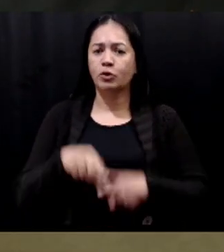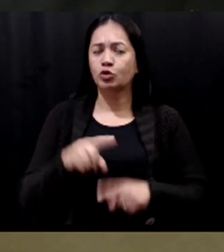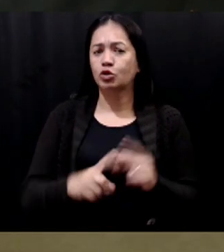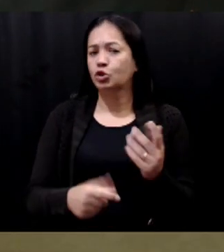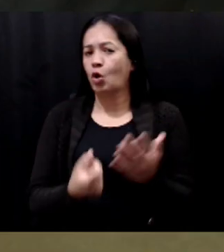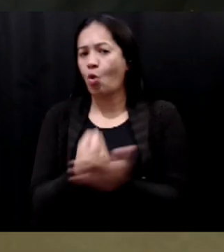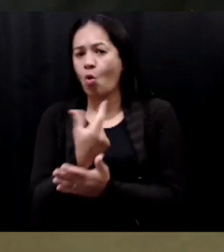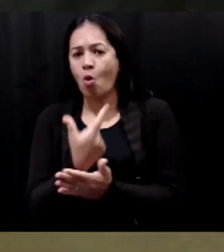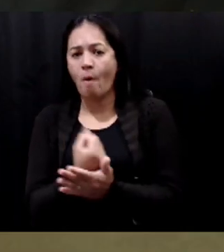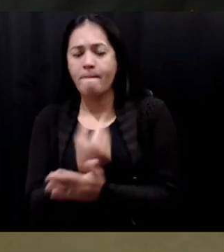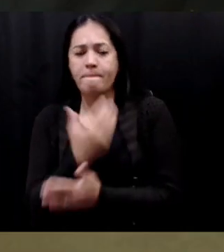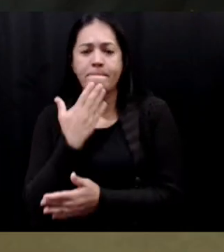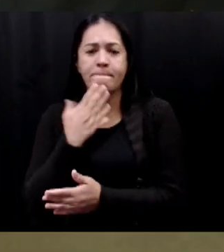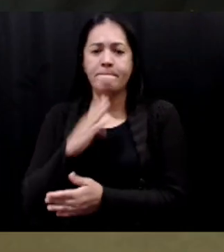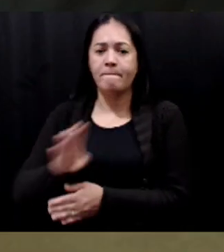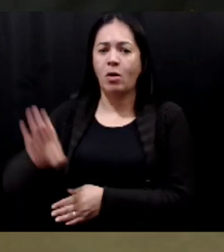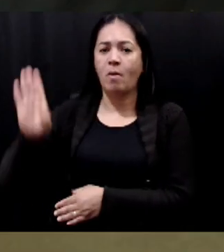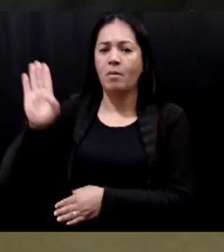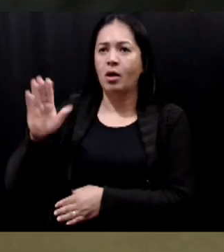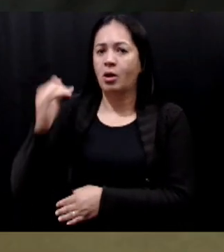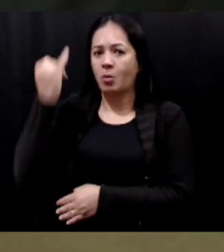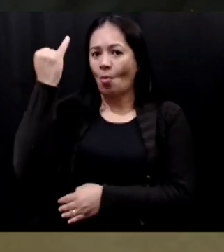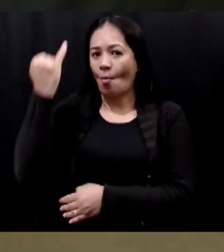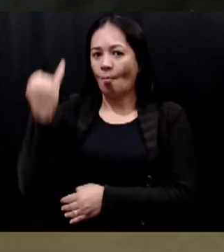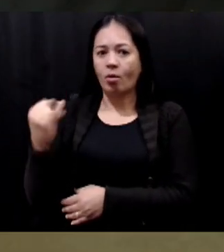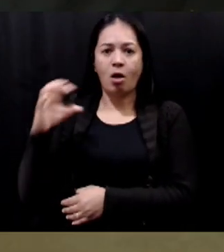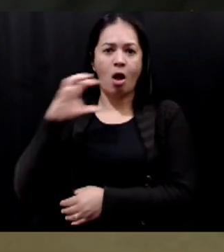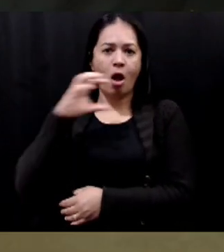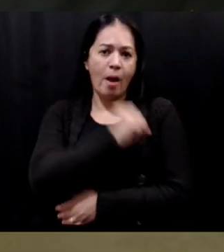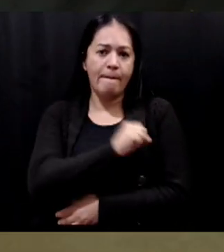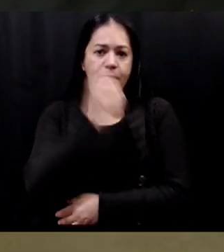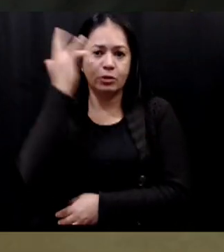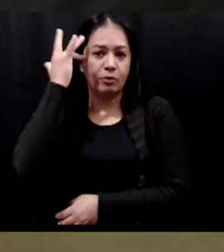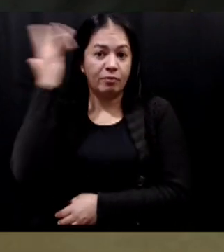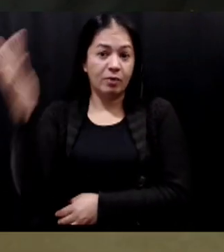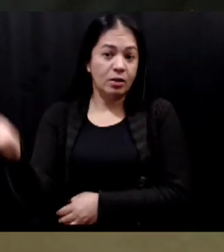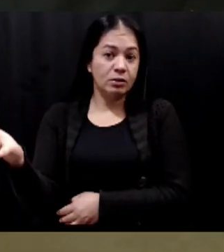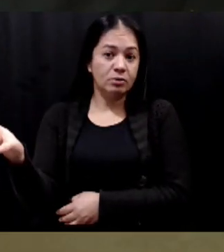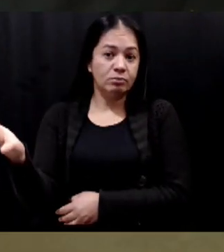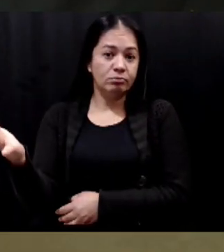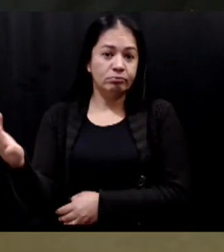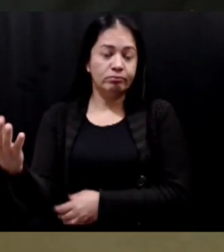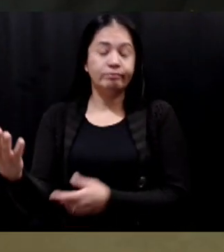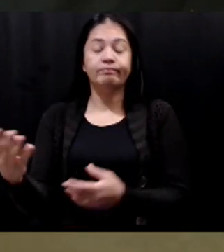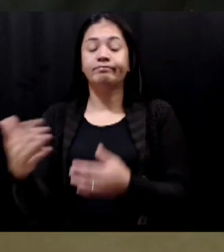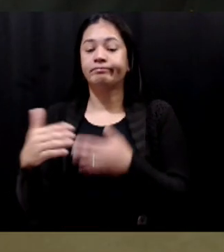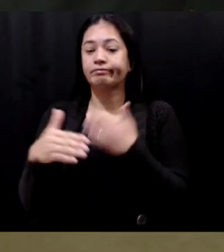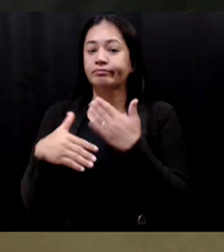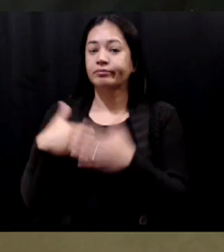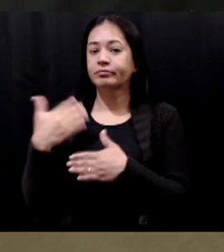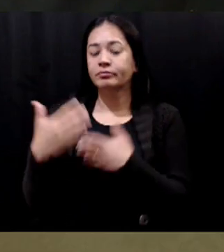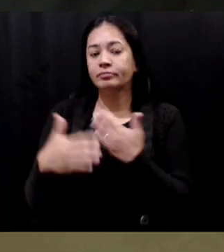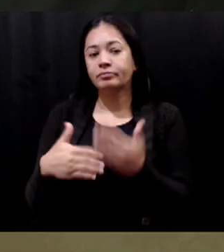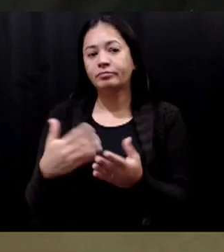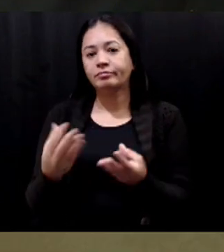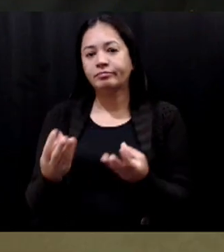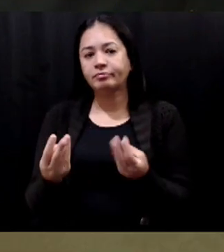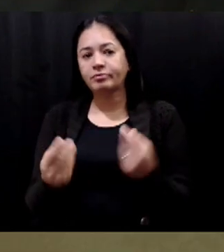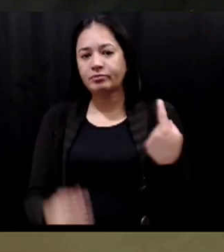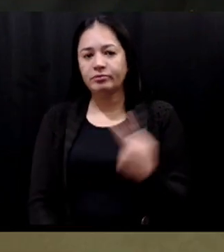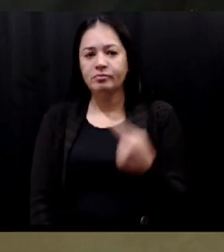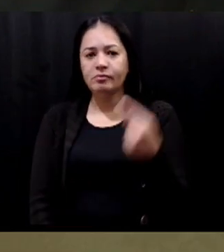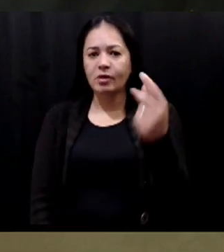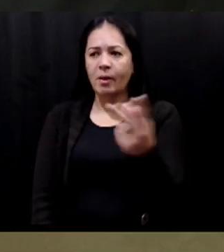um emagrecimento rápido, fácil, e após isso é que a gente se preocupa,